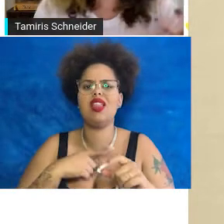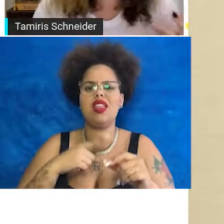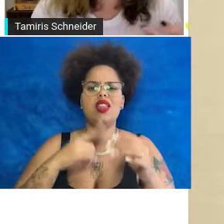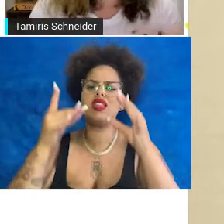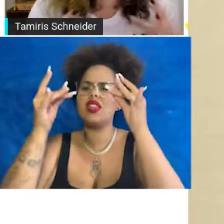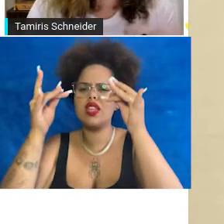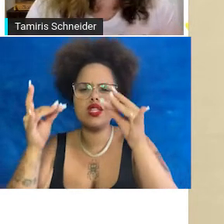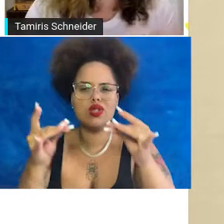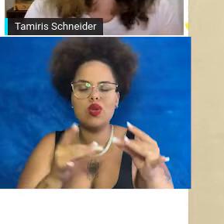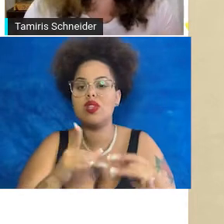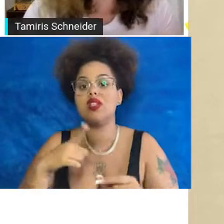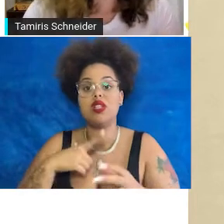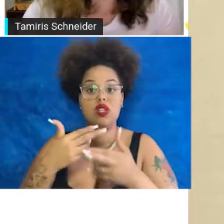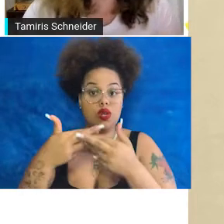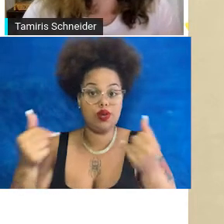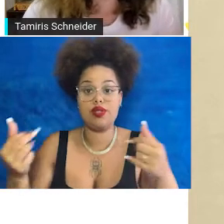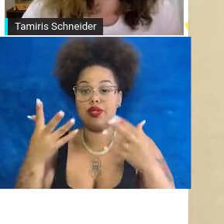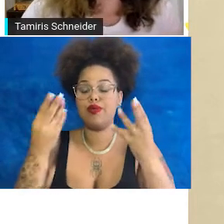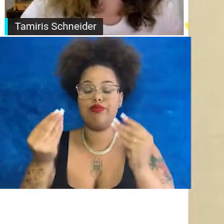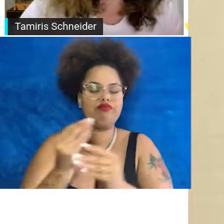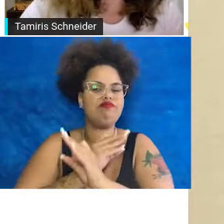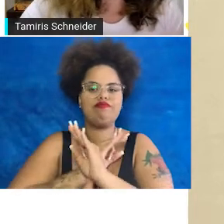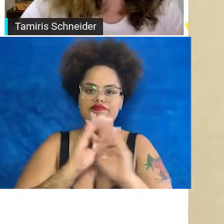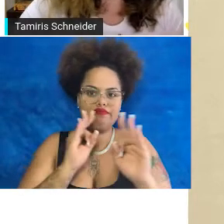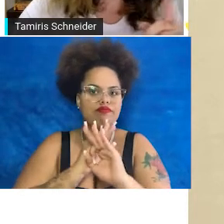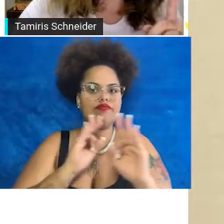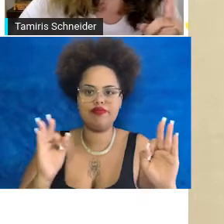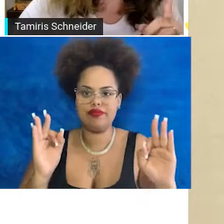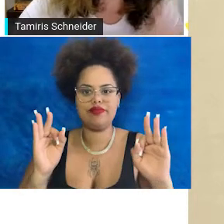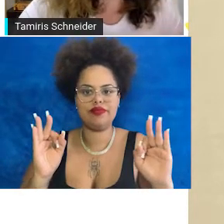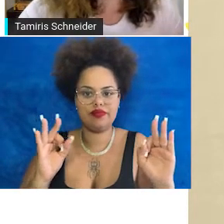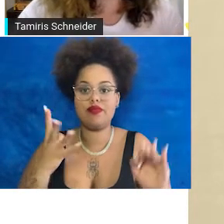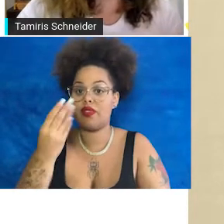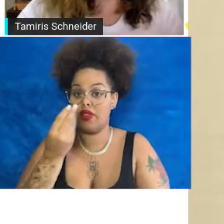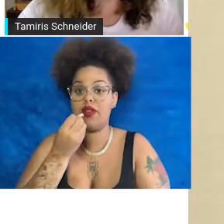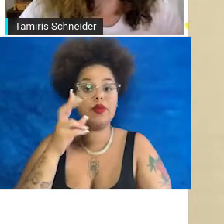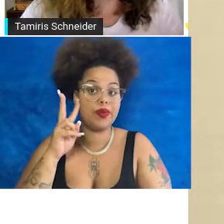tem coisas muito, muito sensacionais. Vale a pena